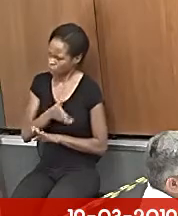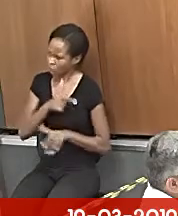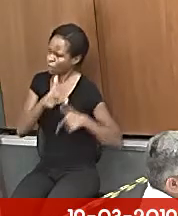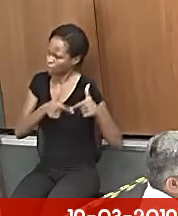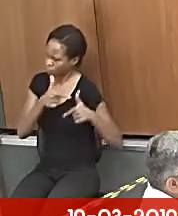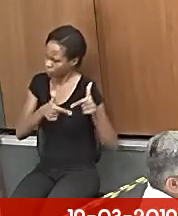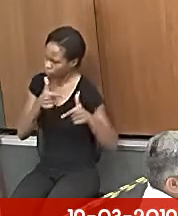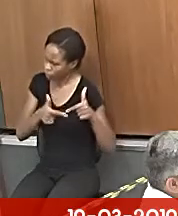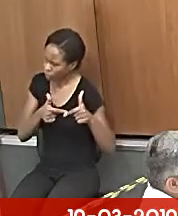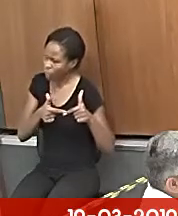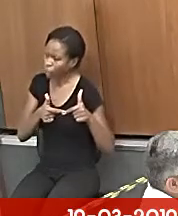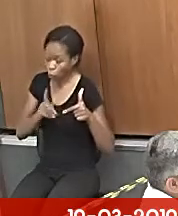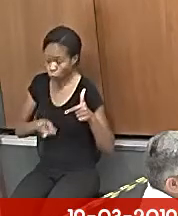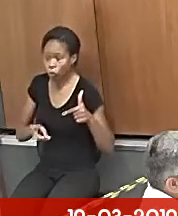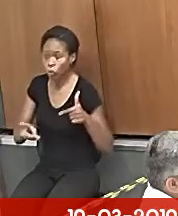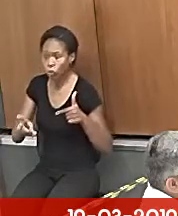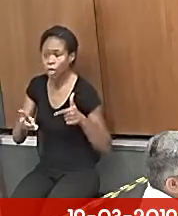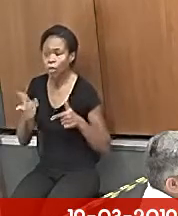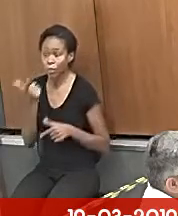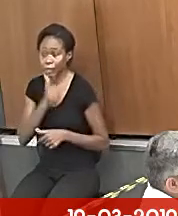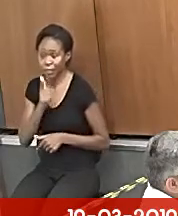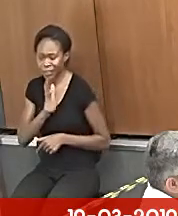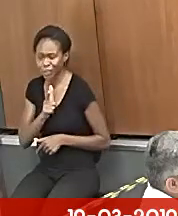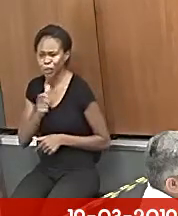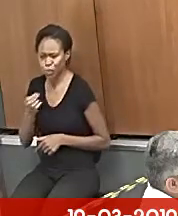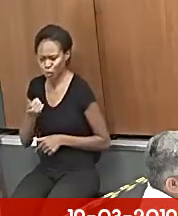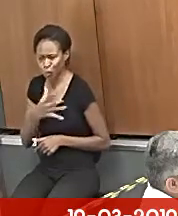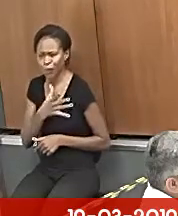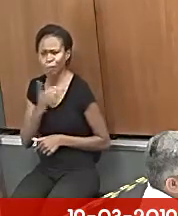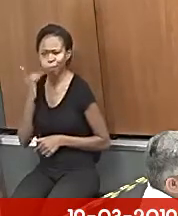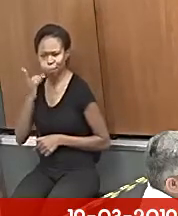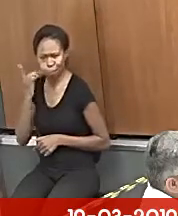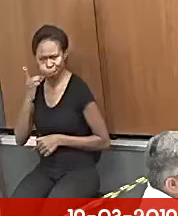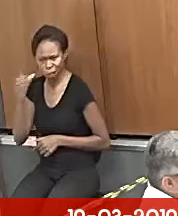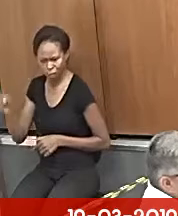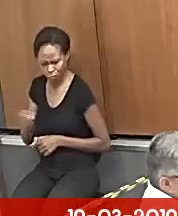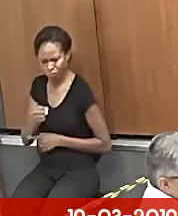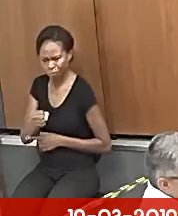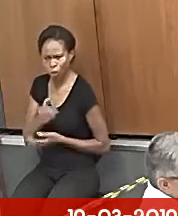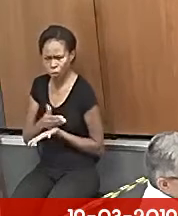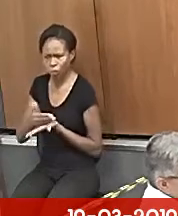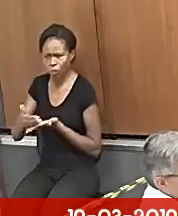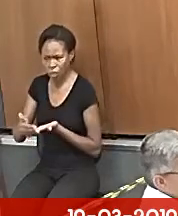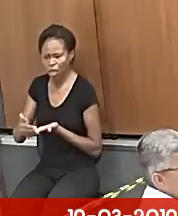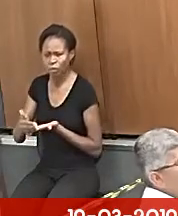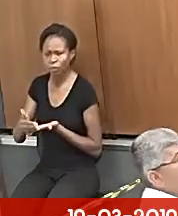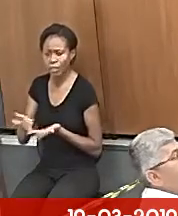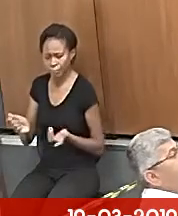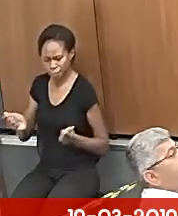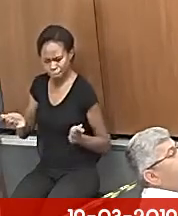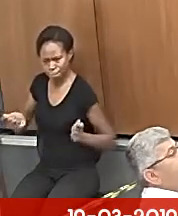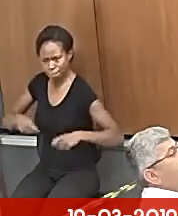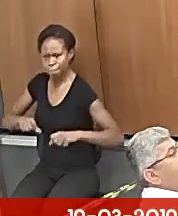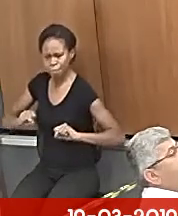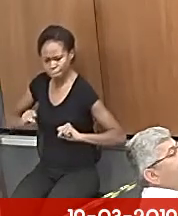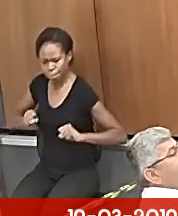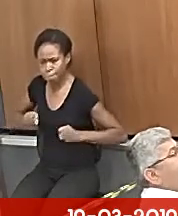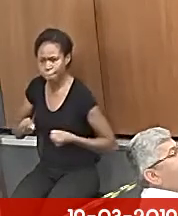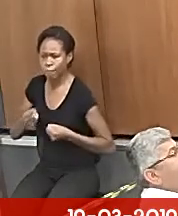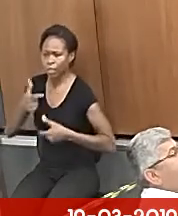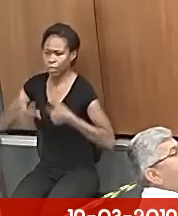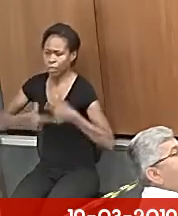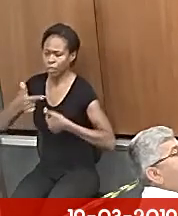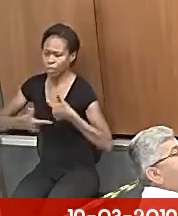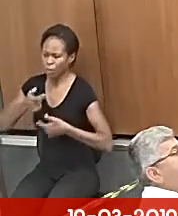e nós estamos ganhando novos deputados que vieram o cleiton josé guilherme que tenha maior disposição para lutar pela pessoa com